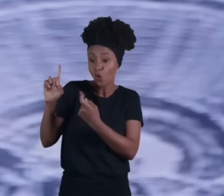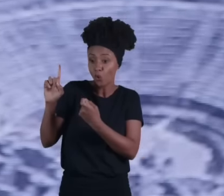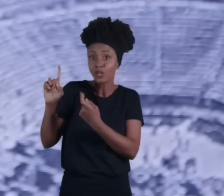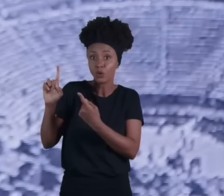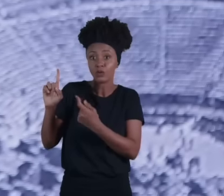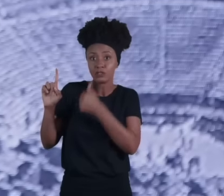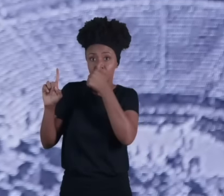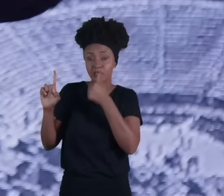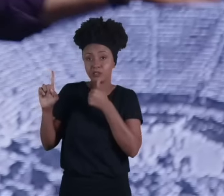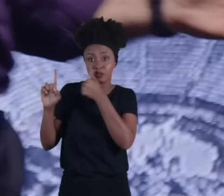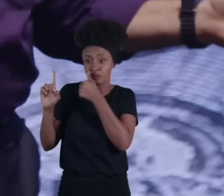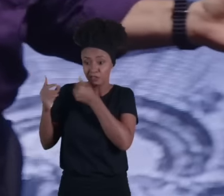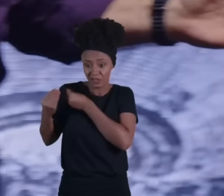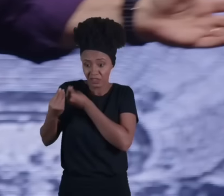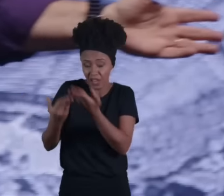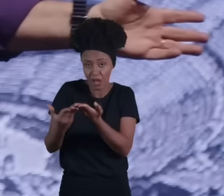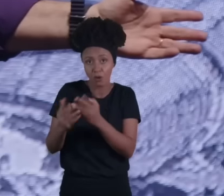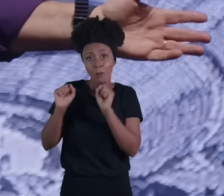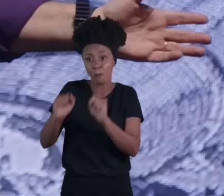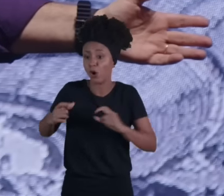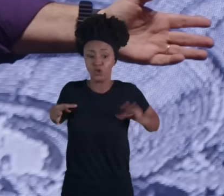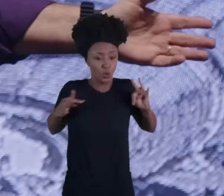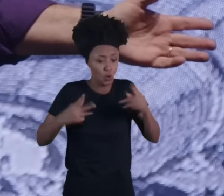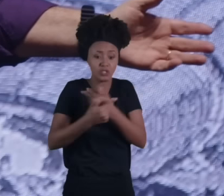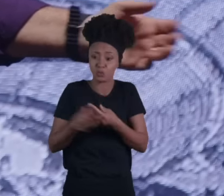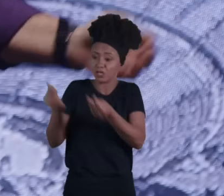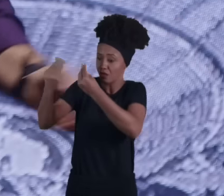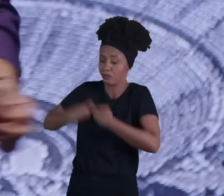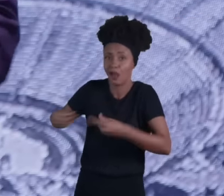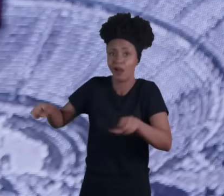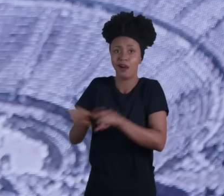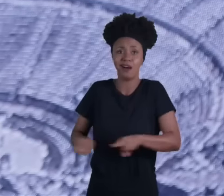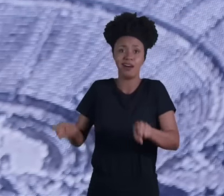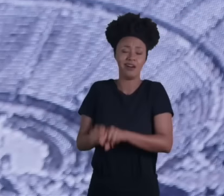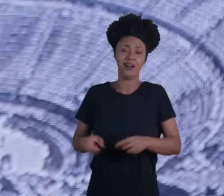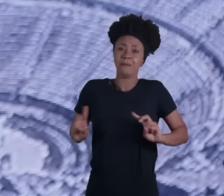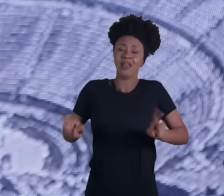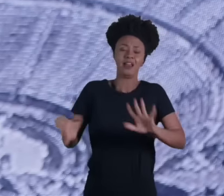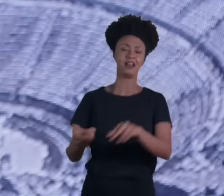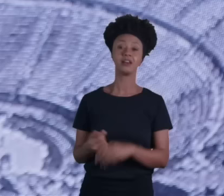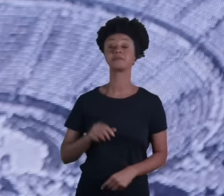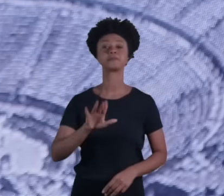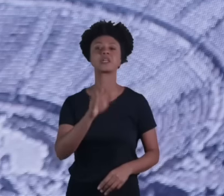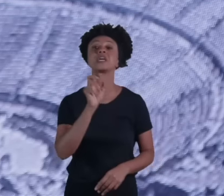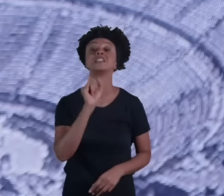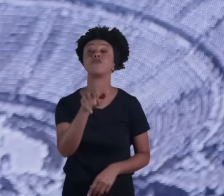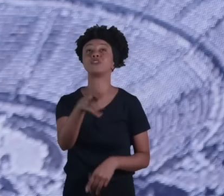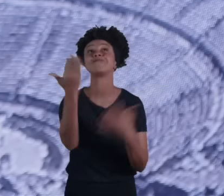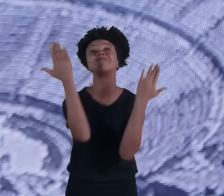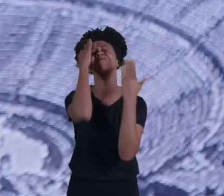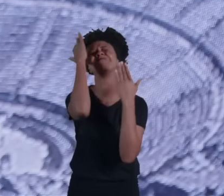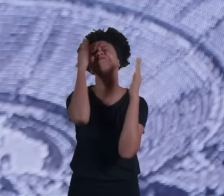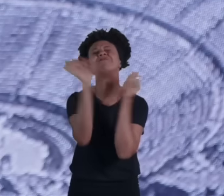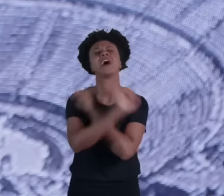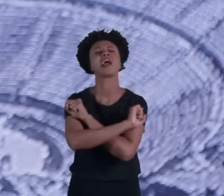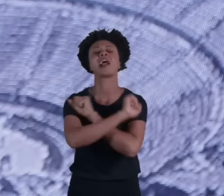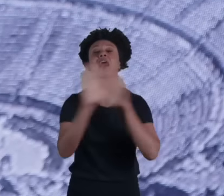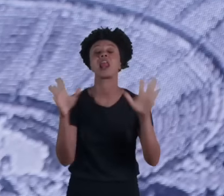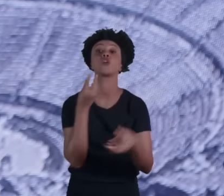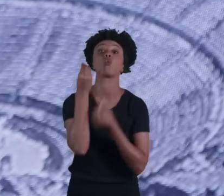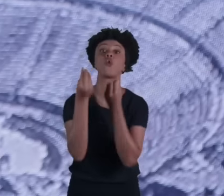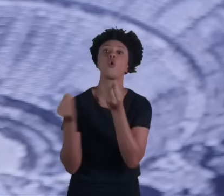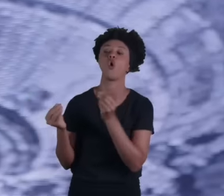dará juntamente com ele todas as coisas? Querido, se você tivesse noção da tua